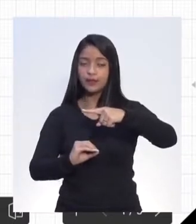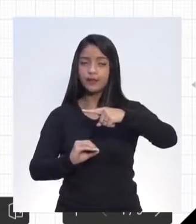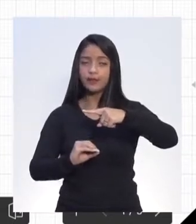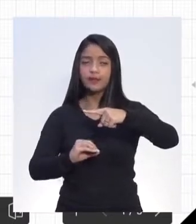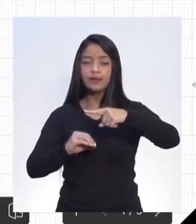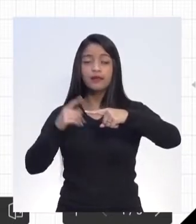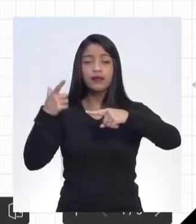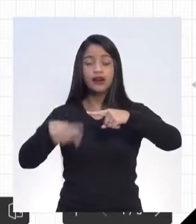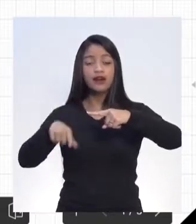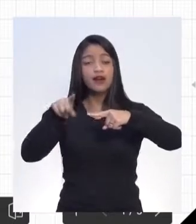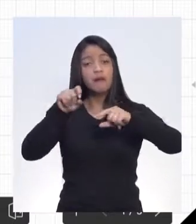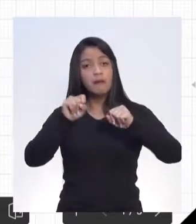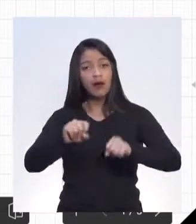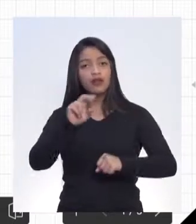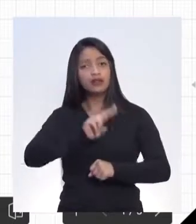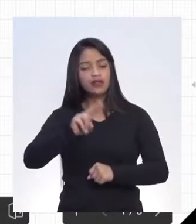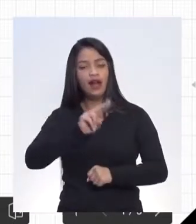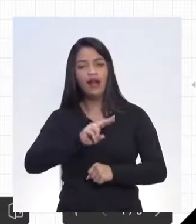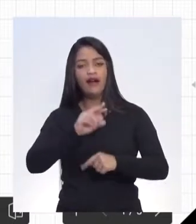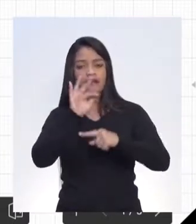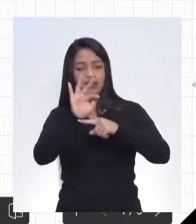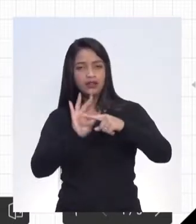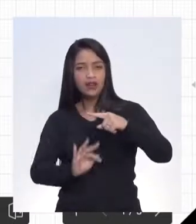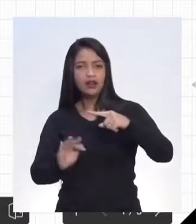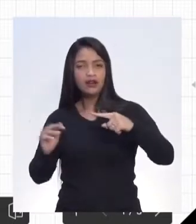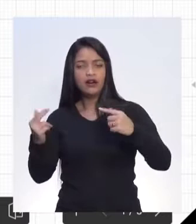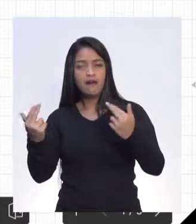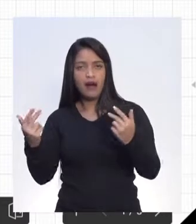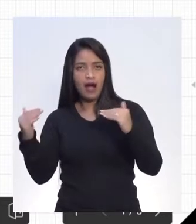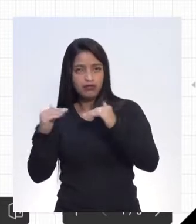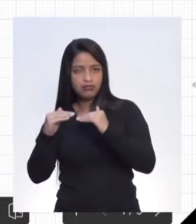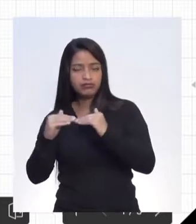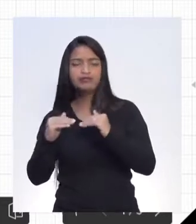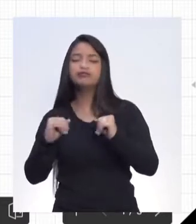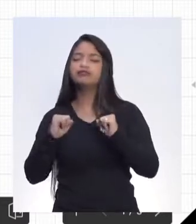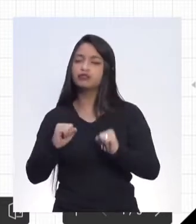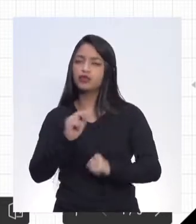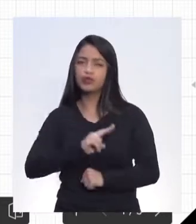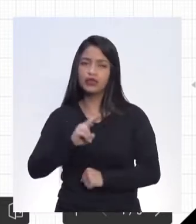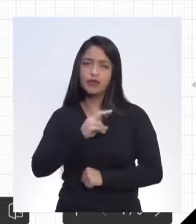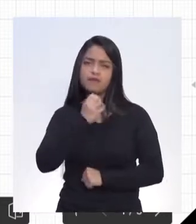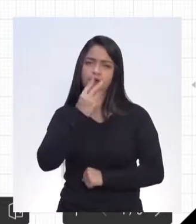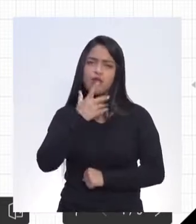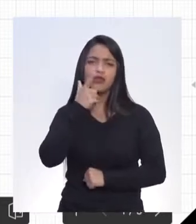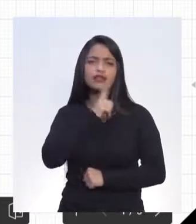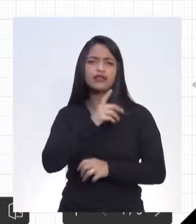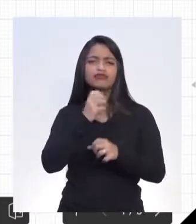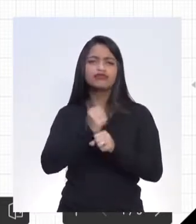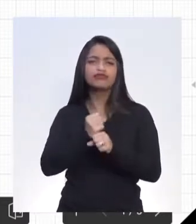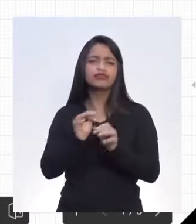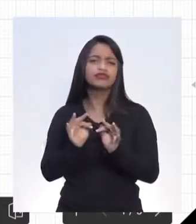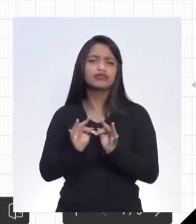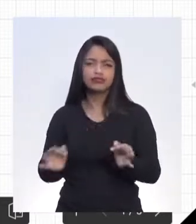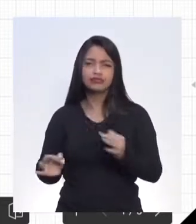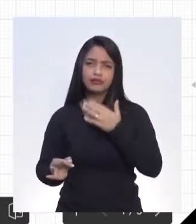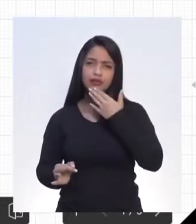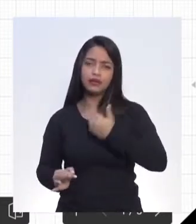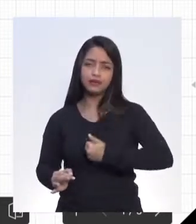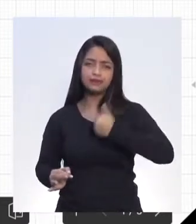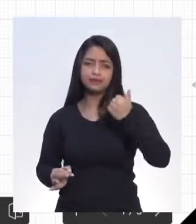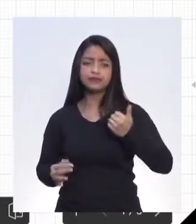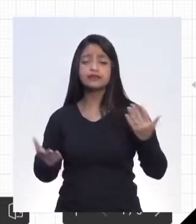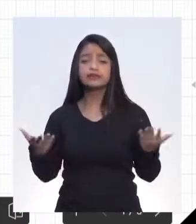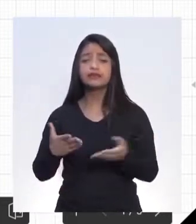usar a fração equivalente sem problema nenhum. É até interessante, porque reduz bastante o cálculo, né? E aí a gente vai fazer o